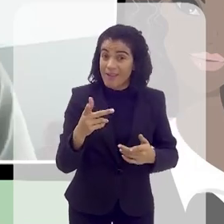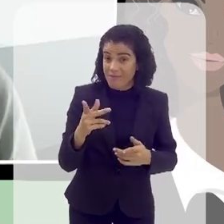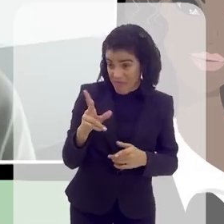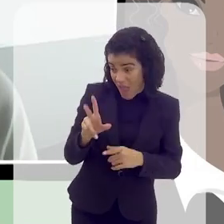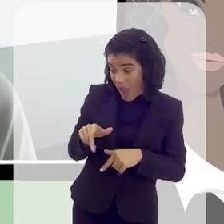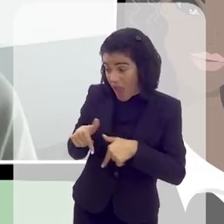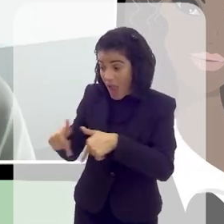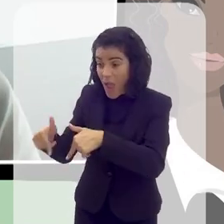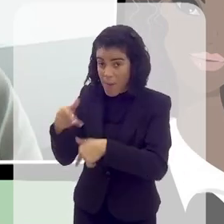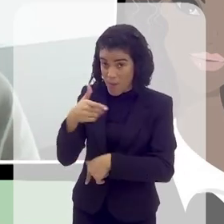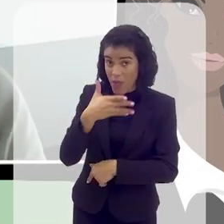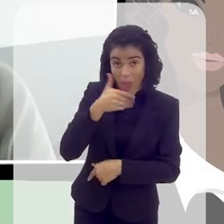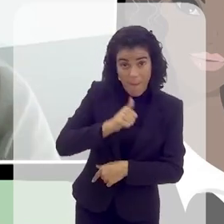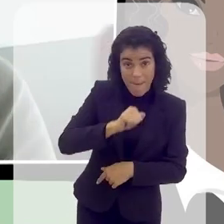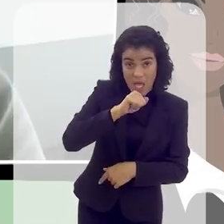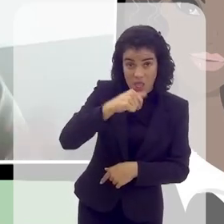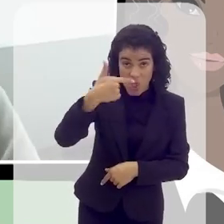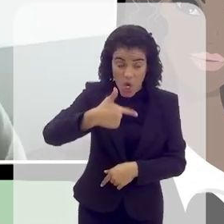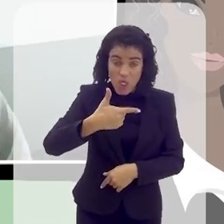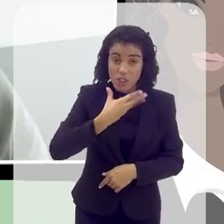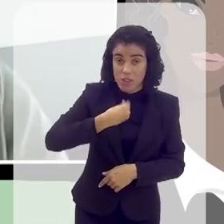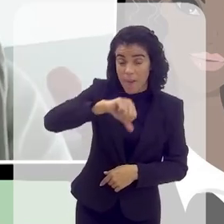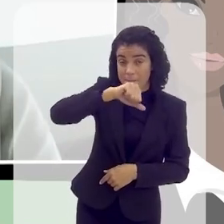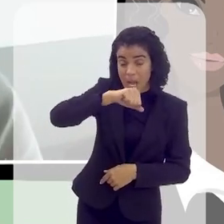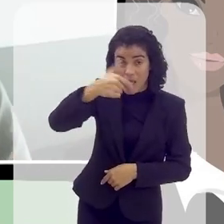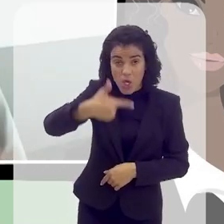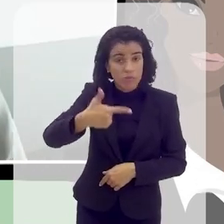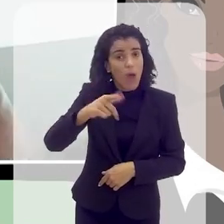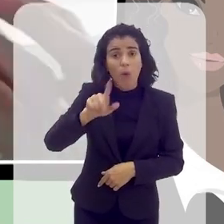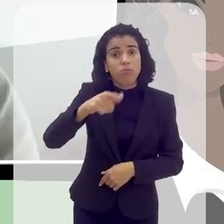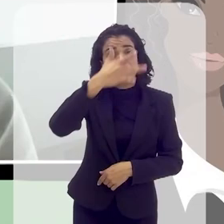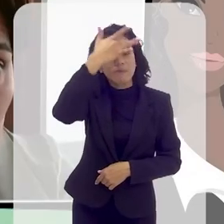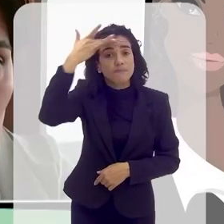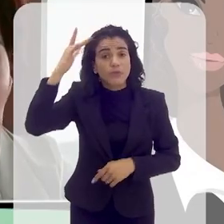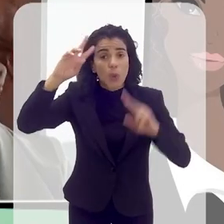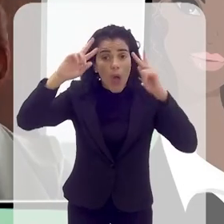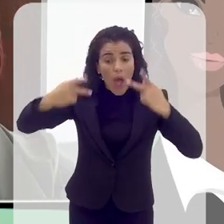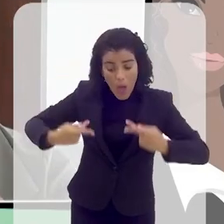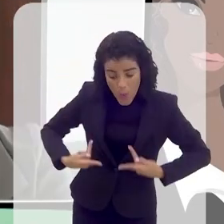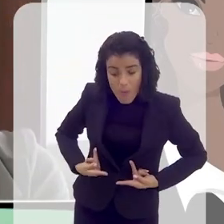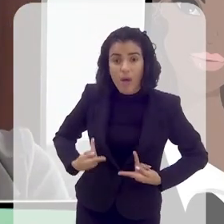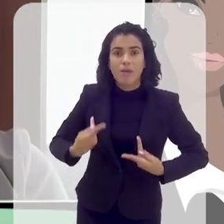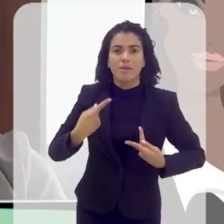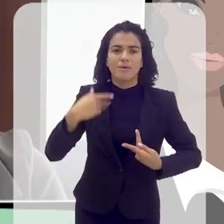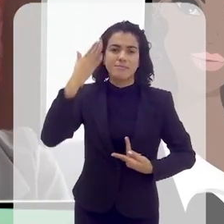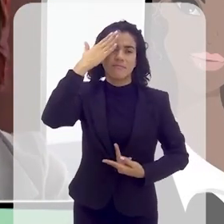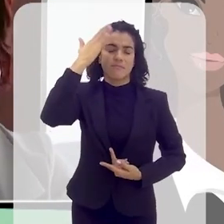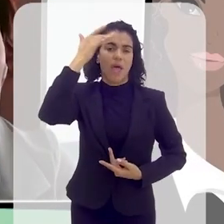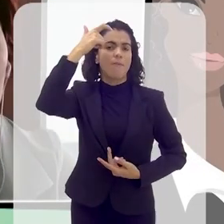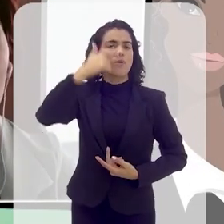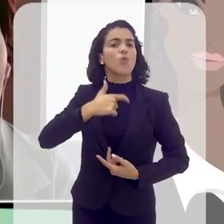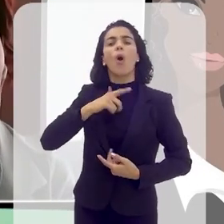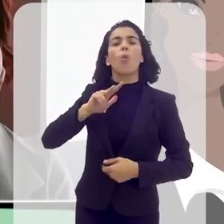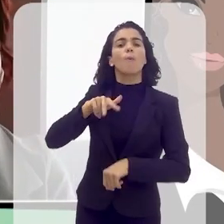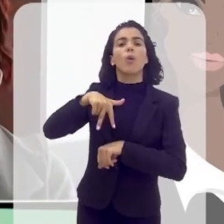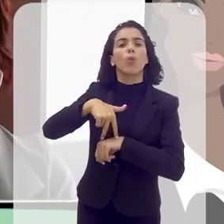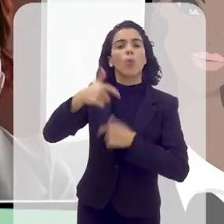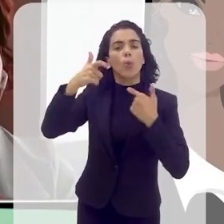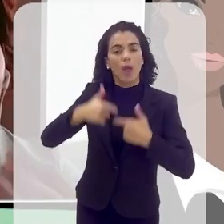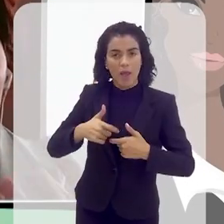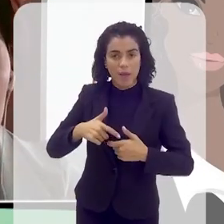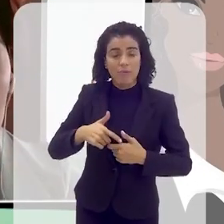Aí você vai fazer isso porque você é madrasta, porque você é padrasto, você é pai, porque você é mãe. você vai fazer isso você é gente, porque você é adulto, e você sabe do seu lugar.